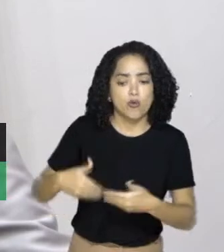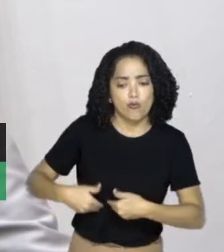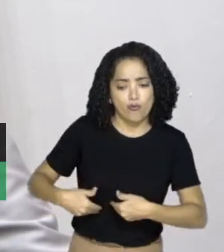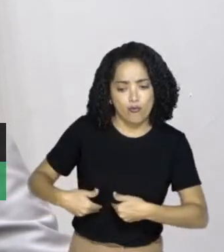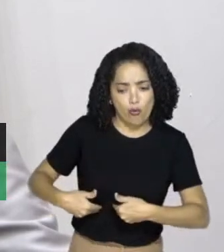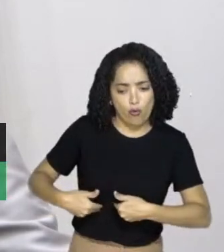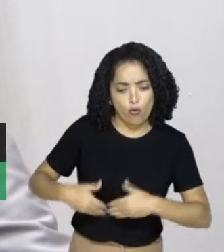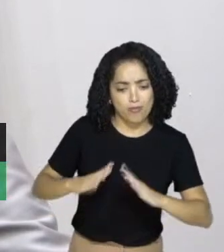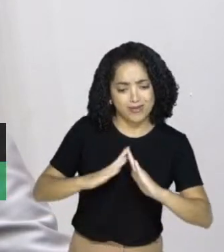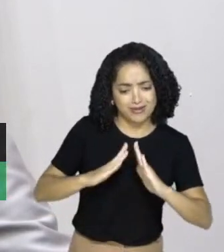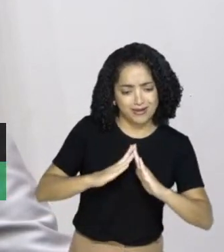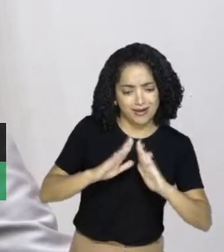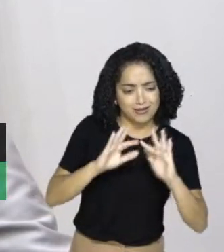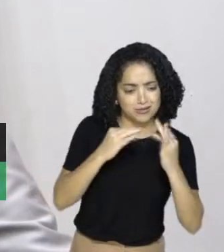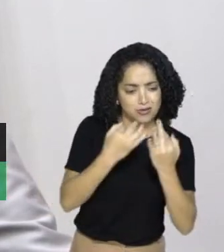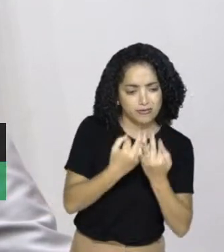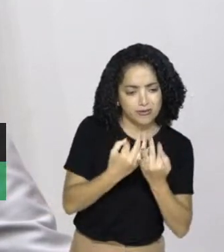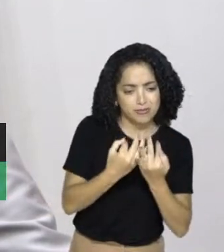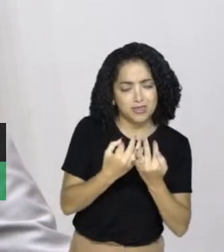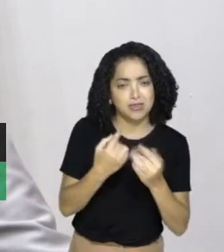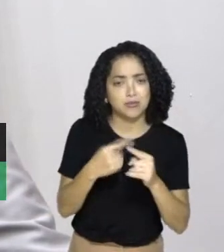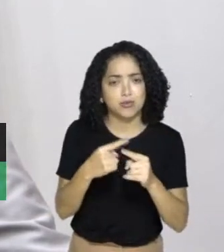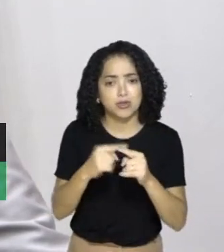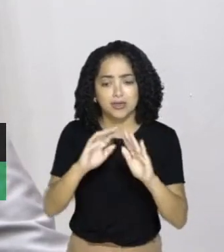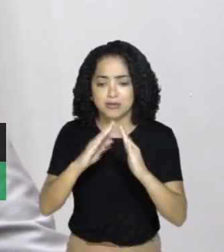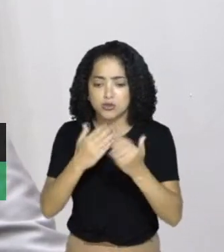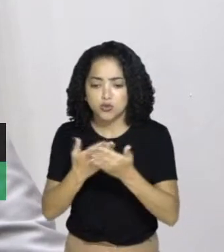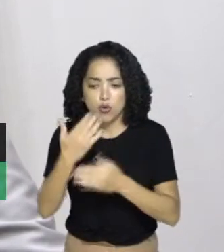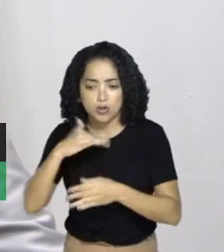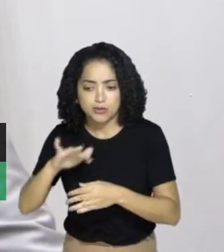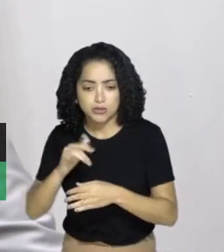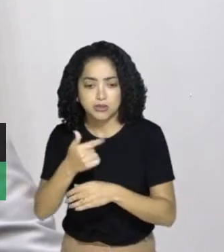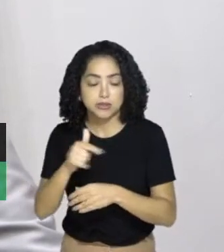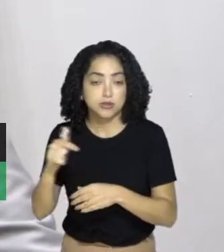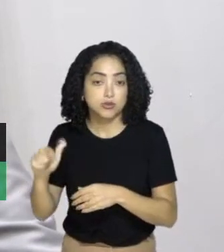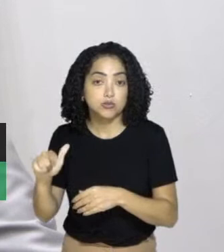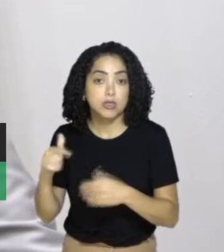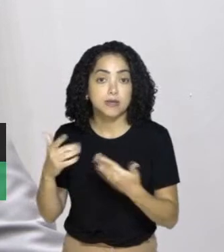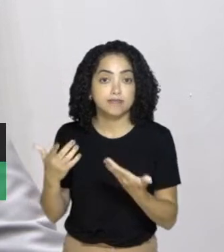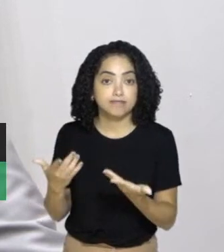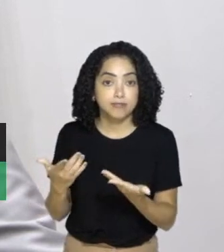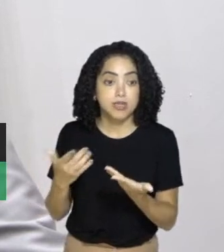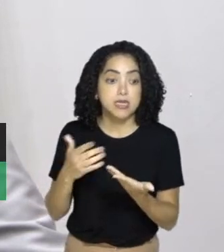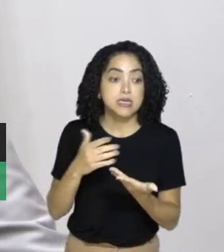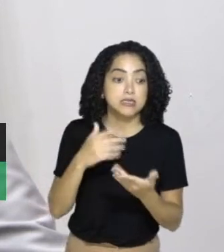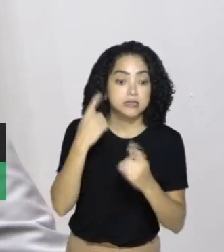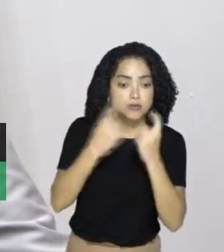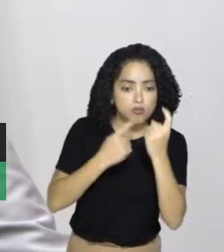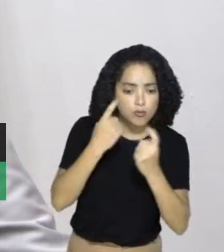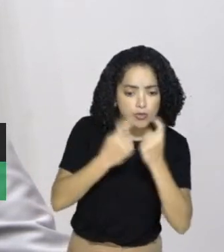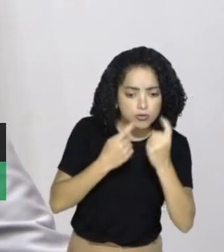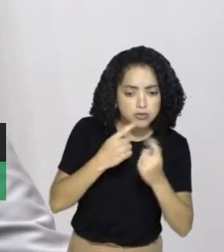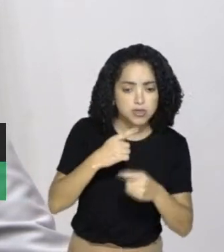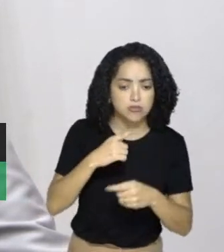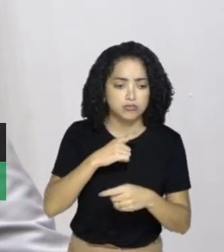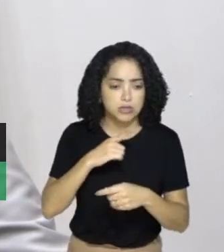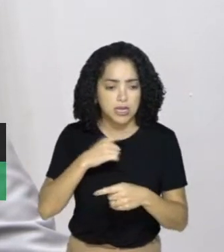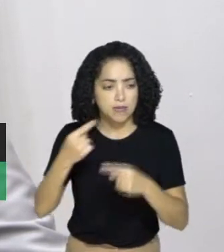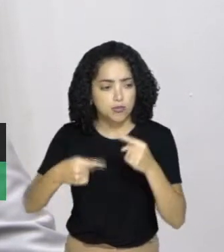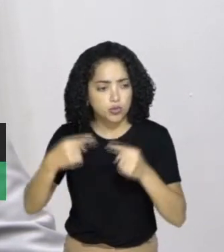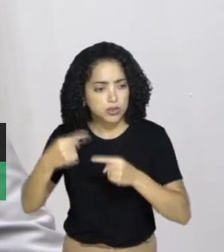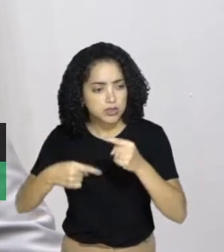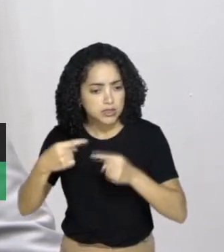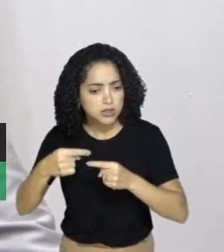casa porque não tem uma creche no município. Ela não pode se preocupar se o Estado ou não tem políticas que realmente